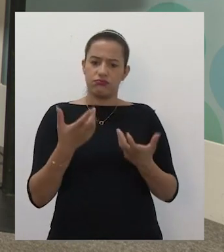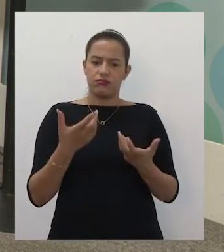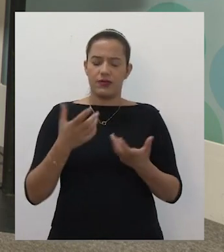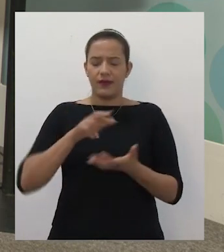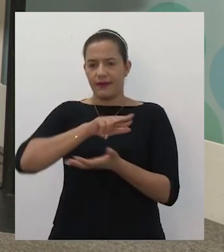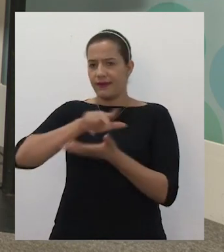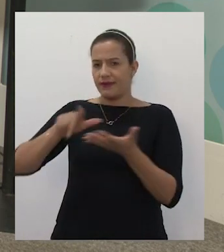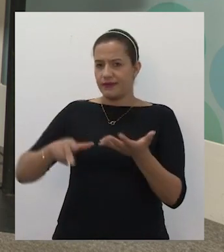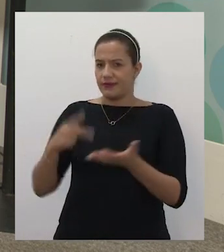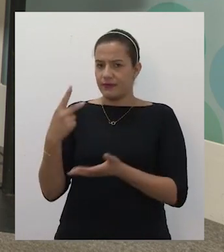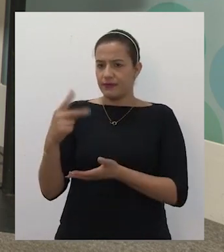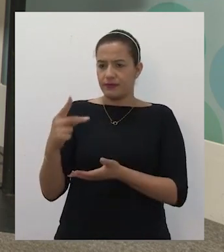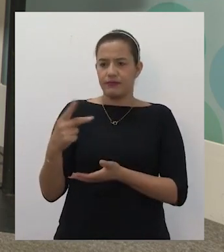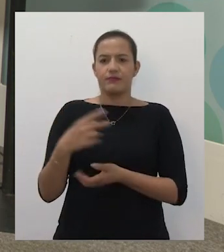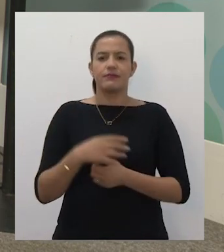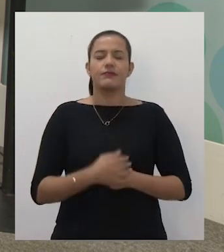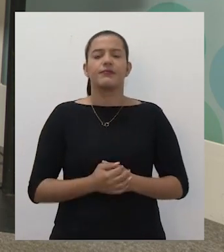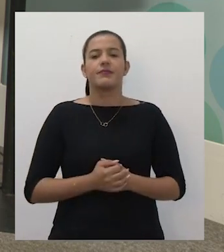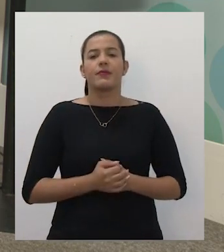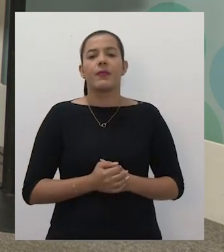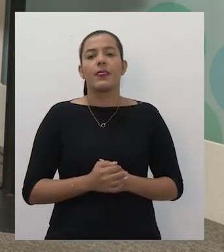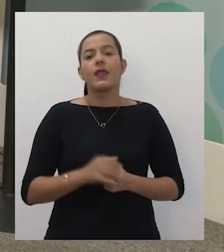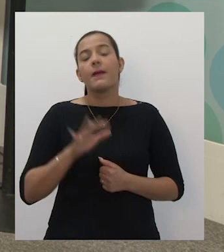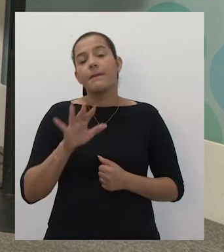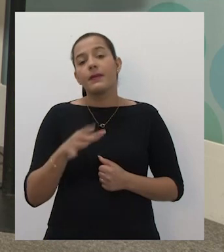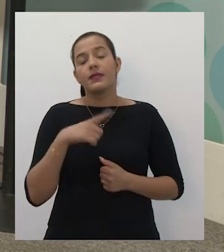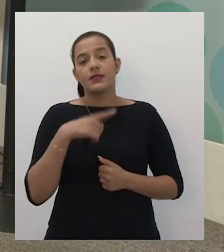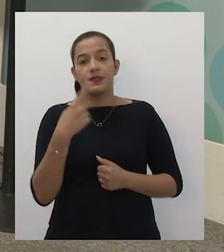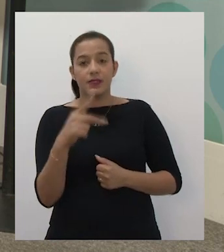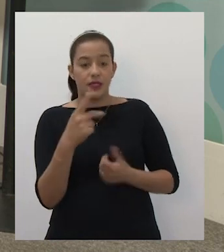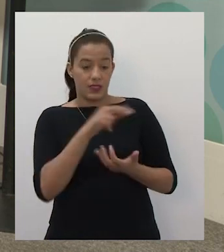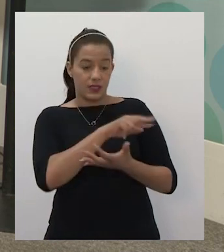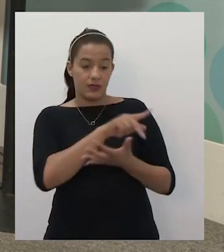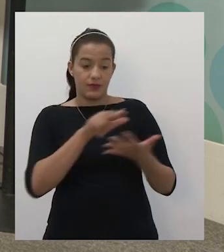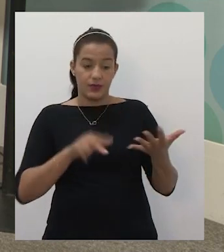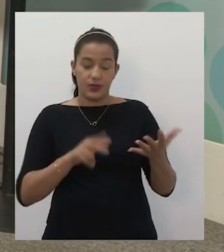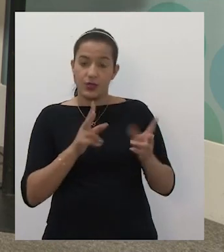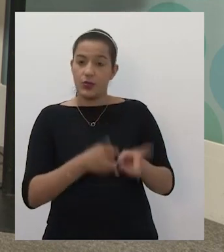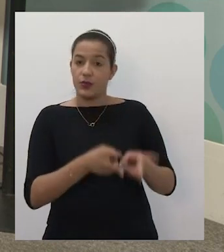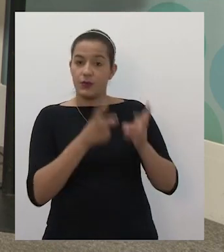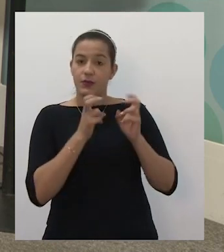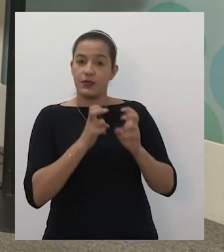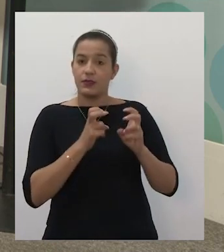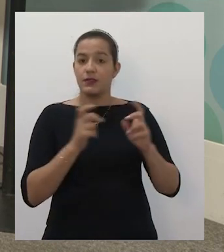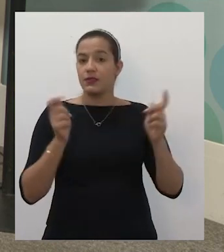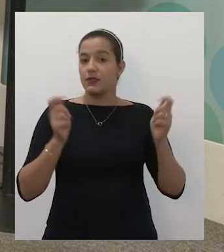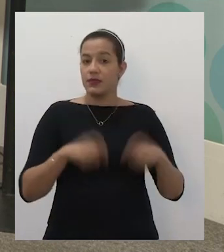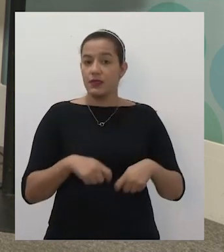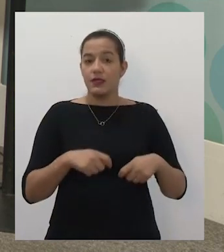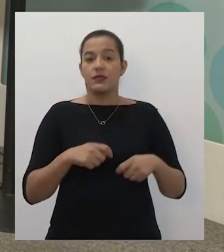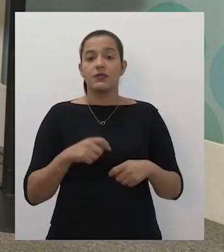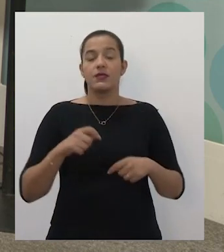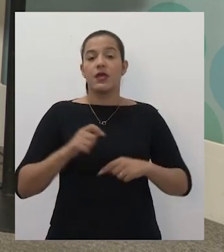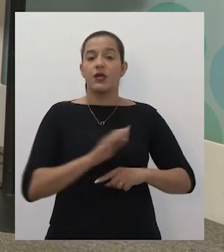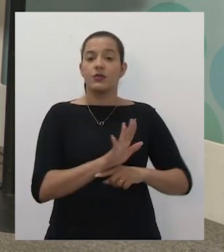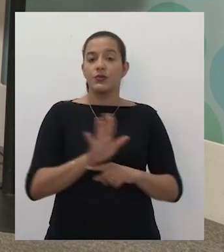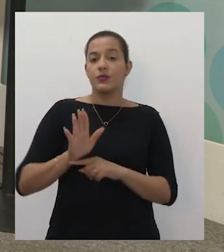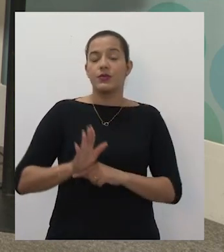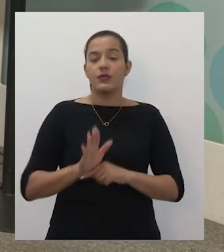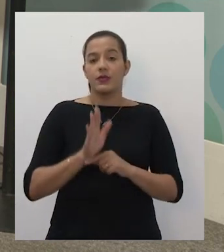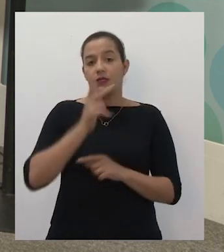comentar um pouquinho, Malu, né, o que dessas características que a gente percebe na Karina podem propiciar para as pessoas